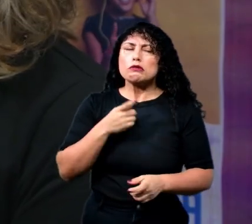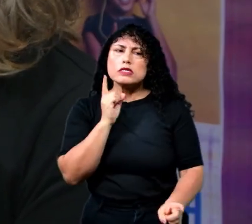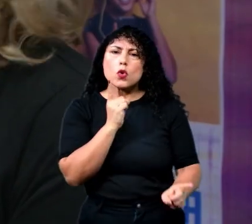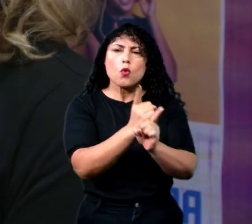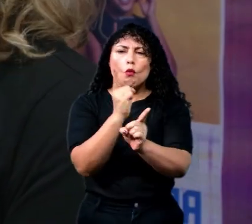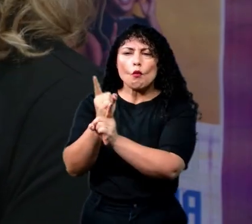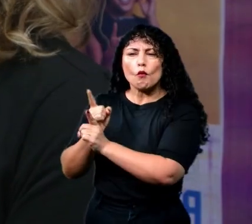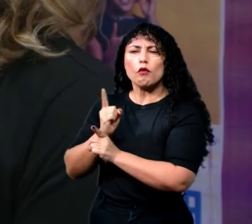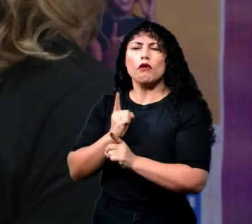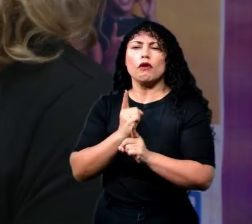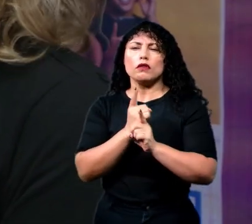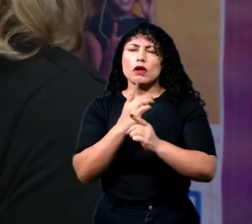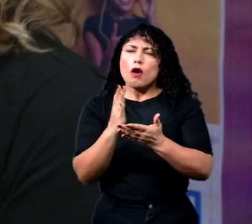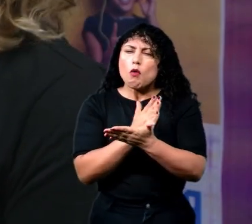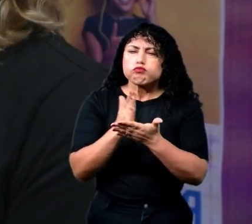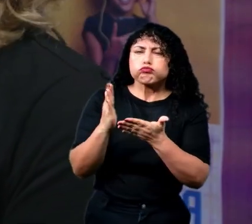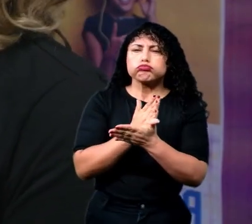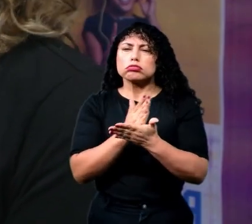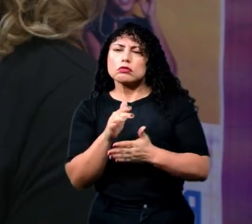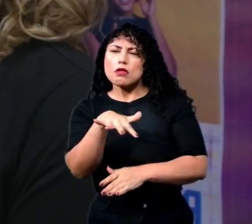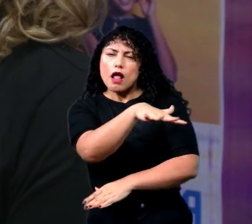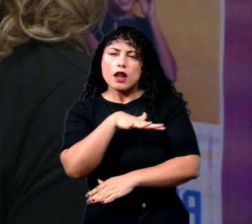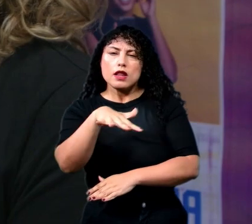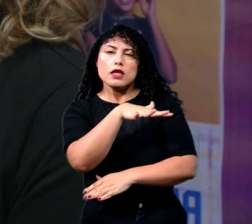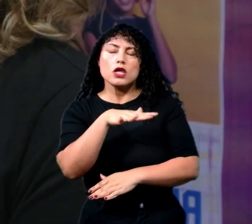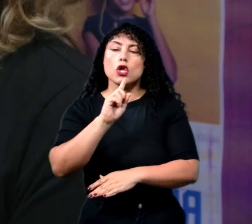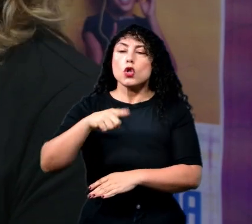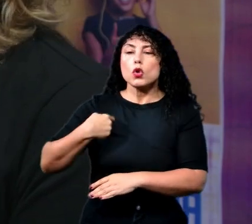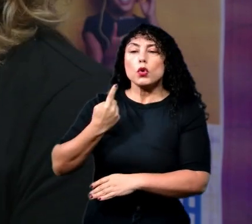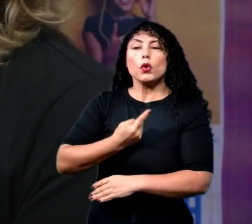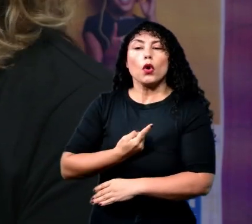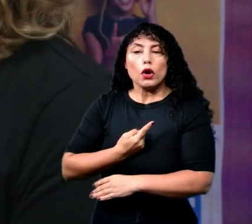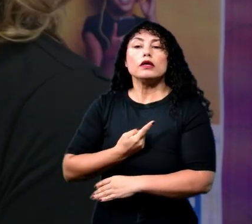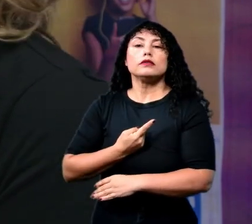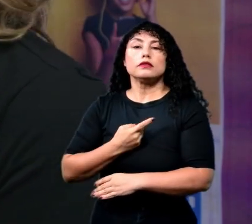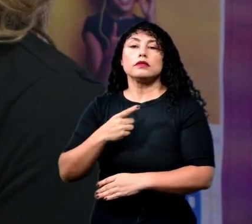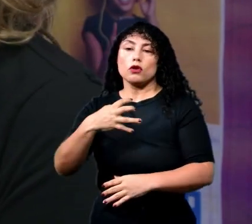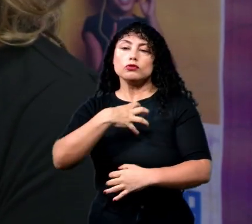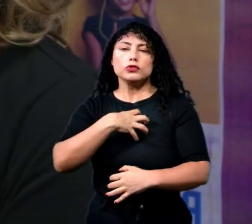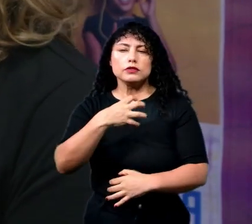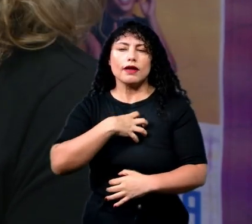que tem algo ali, aí a gente tem algumas